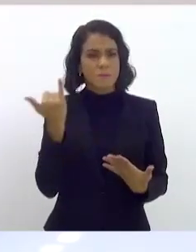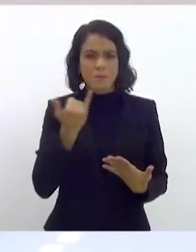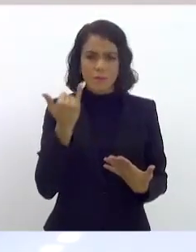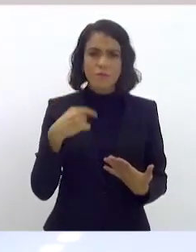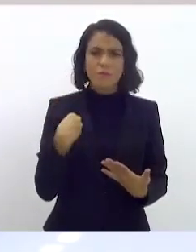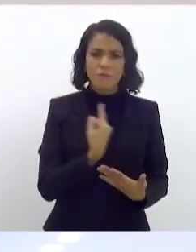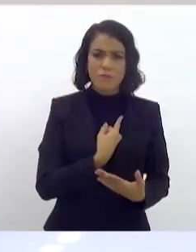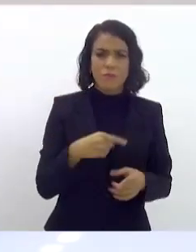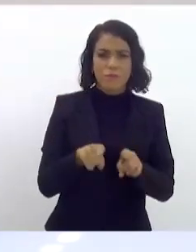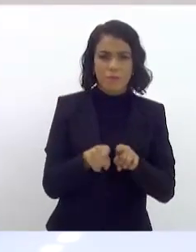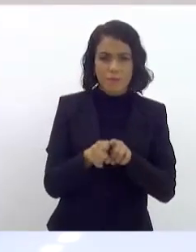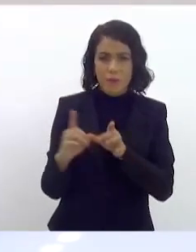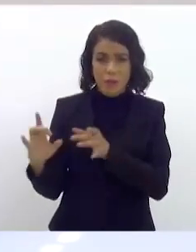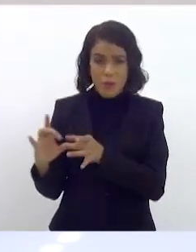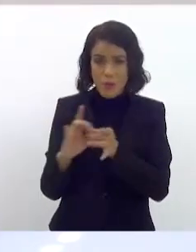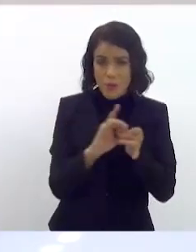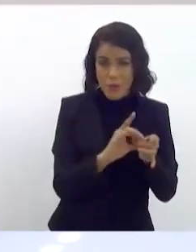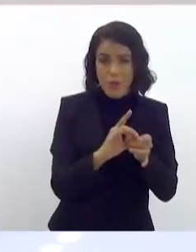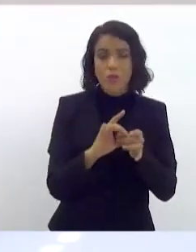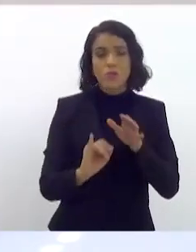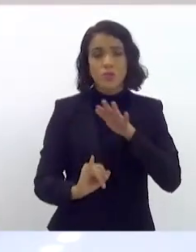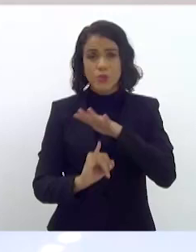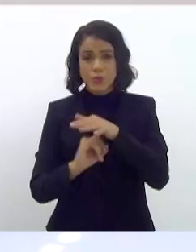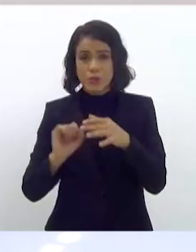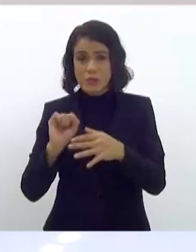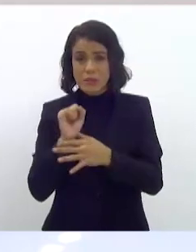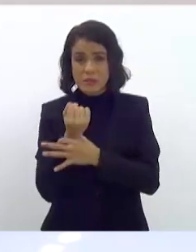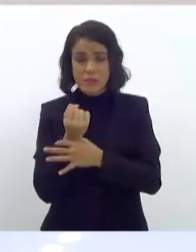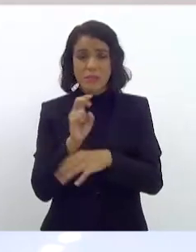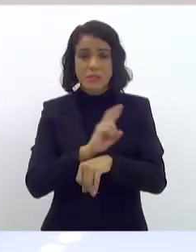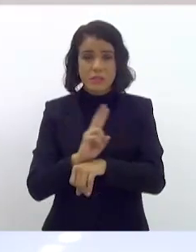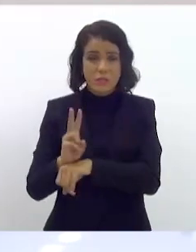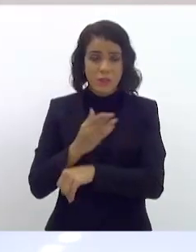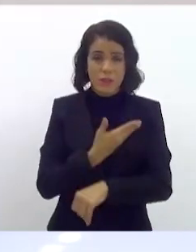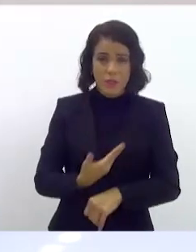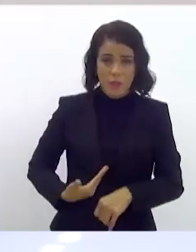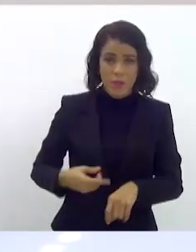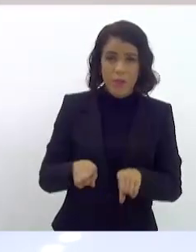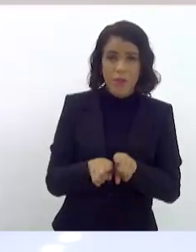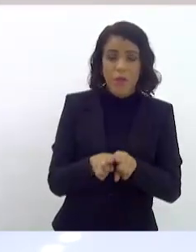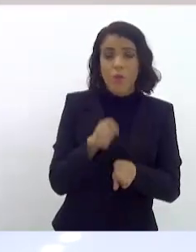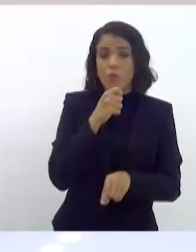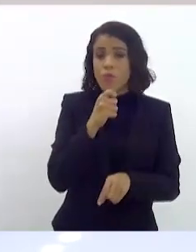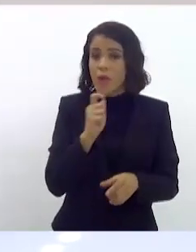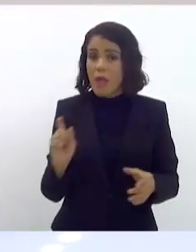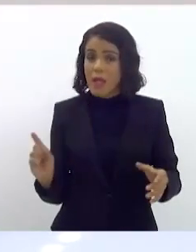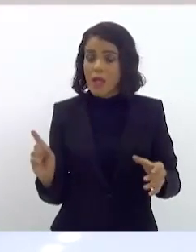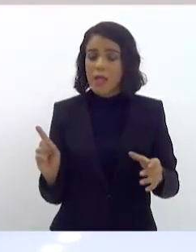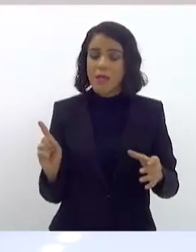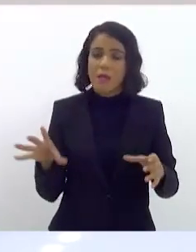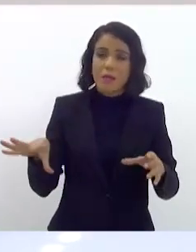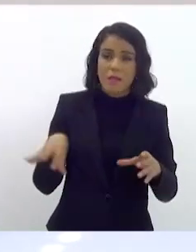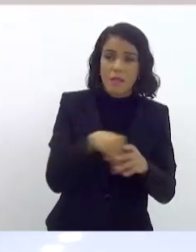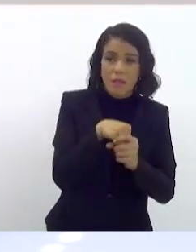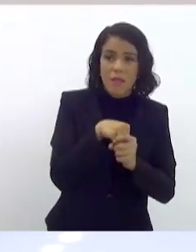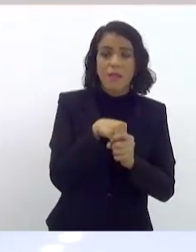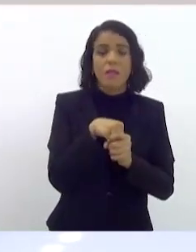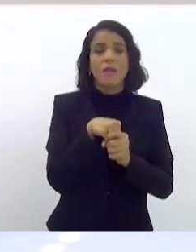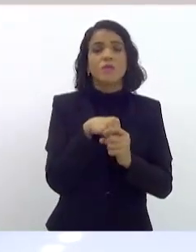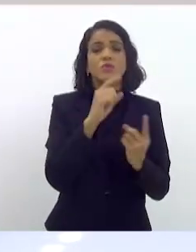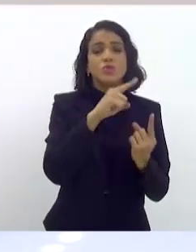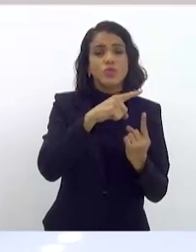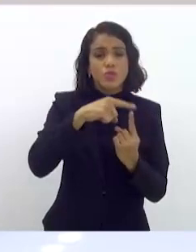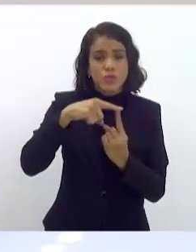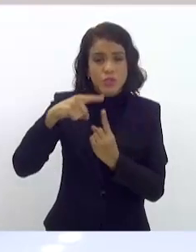no sentido também do ISP, se ainda não há esse recorte, se ainda não há essa inclusão da